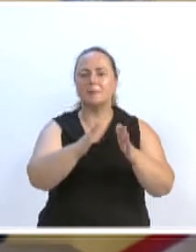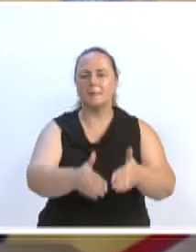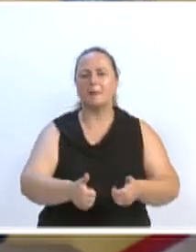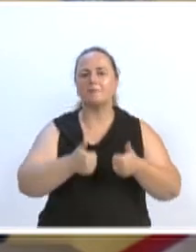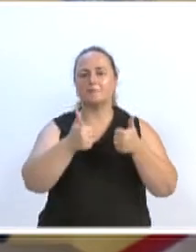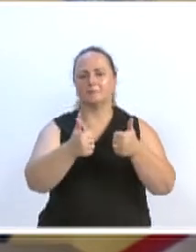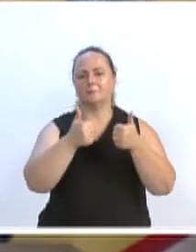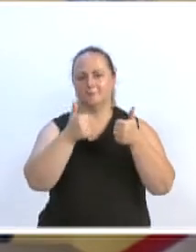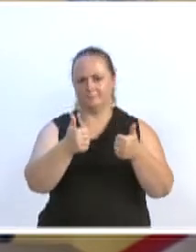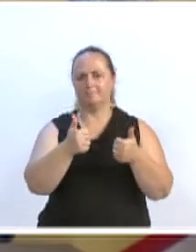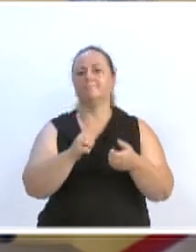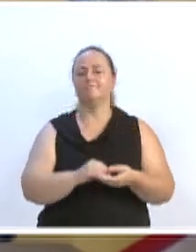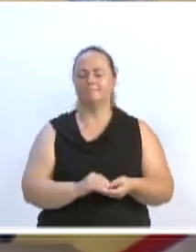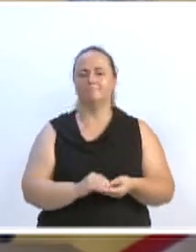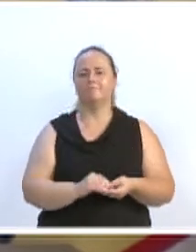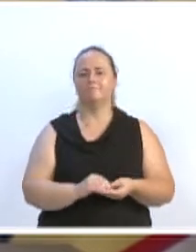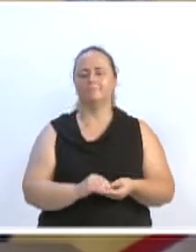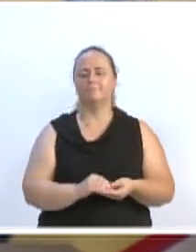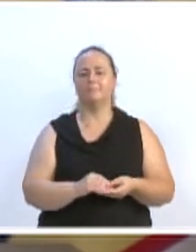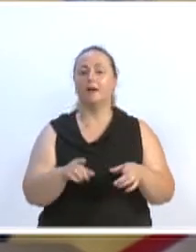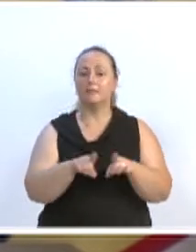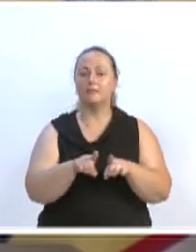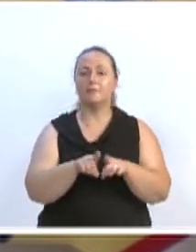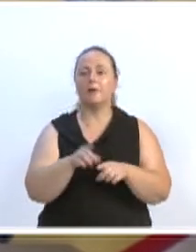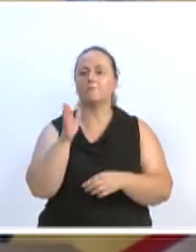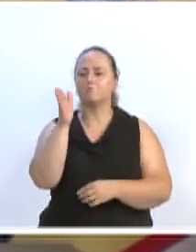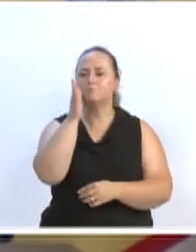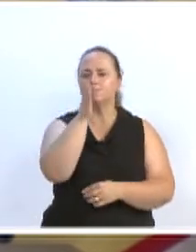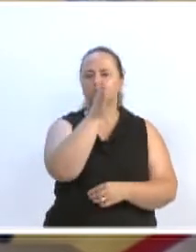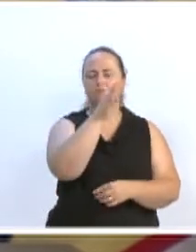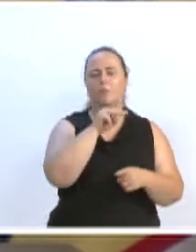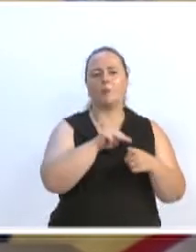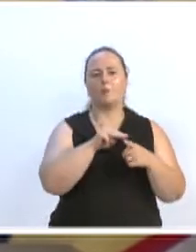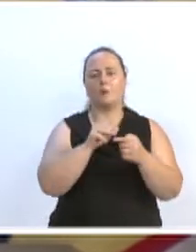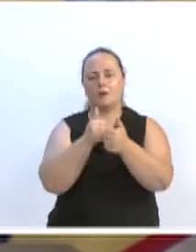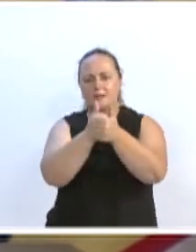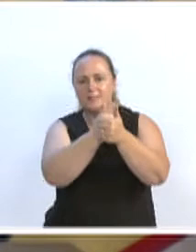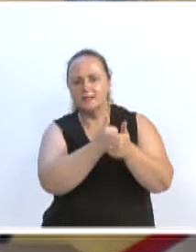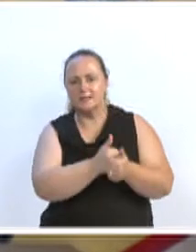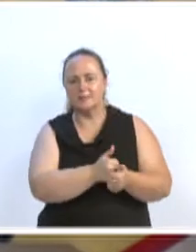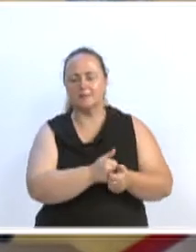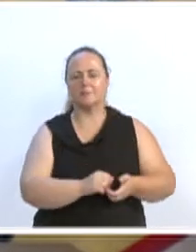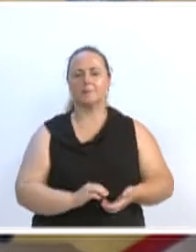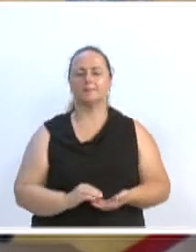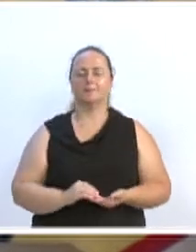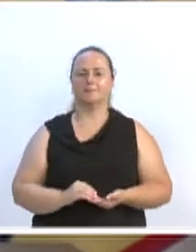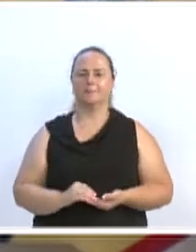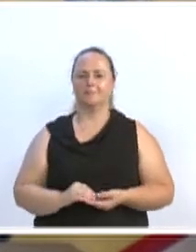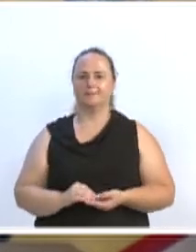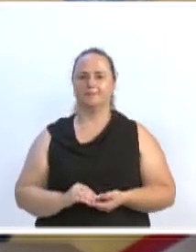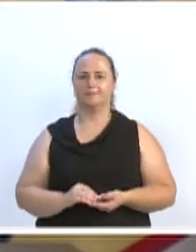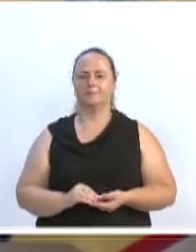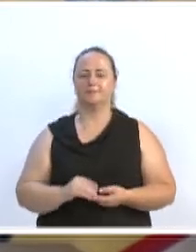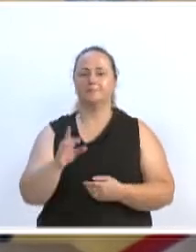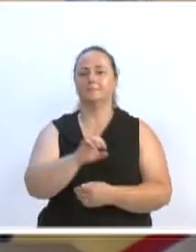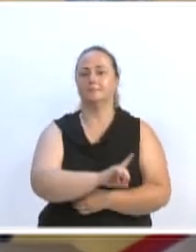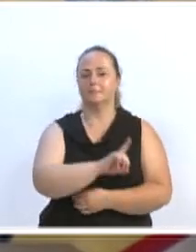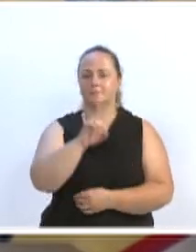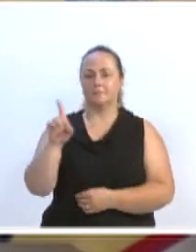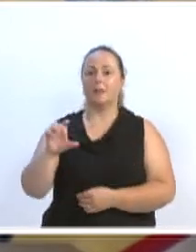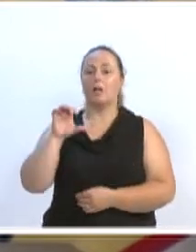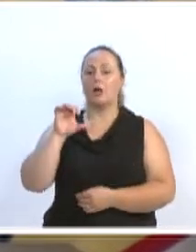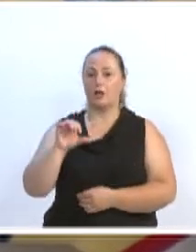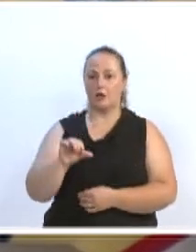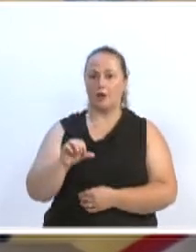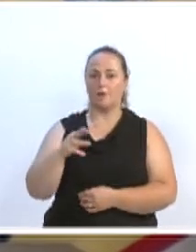indo até os municípios vizinhos e para encerrar no dia 9 de março nós teremos um